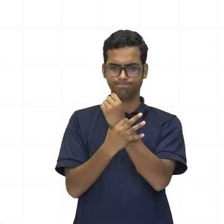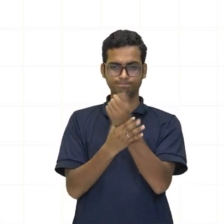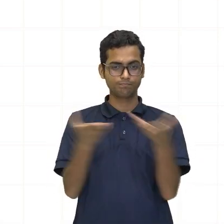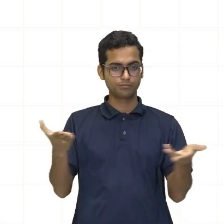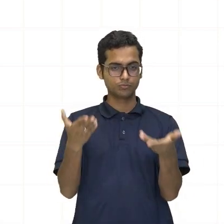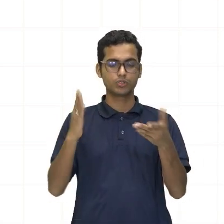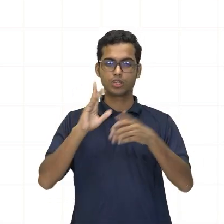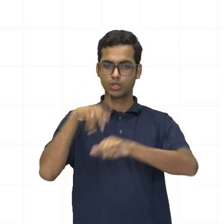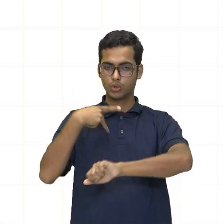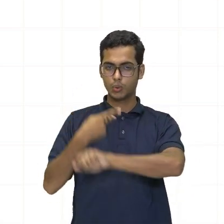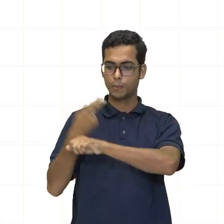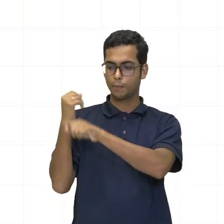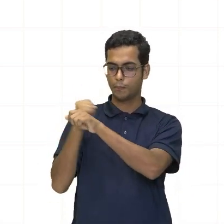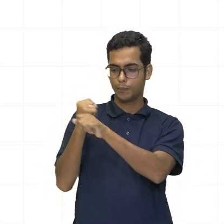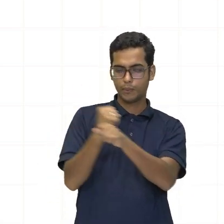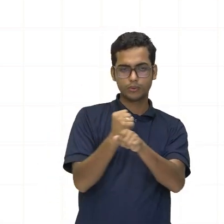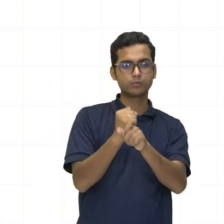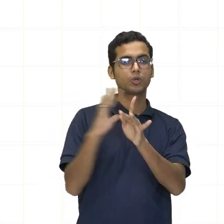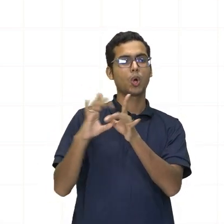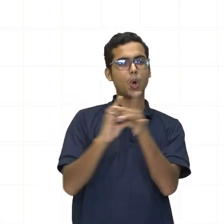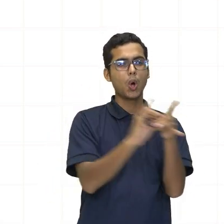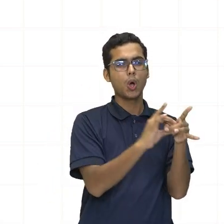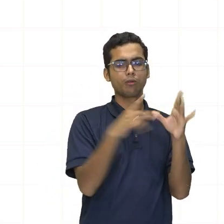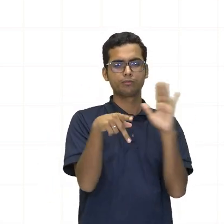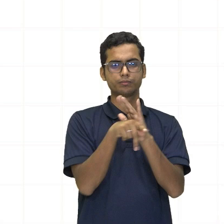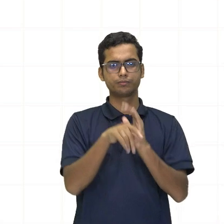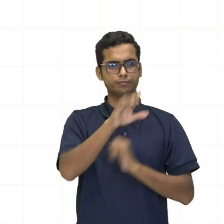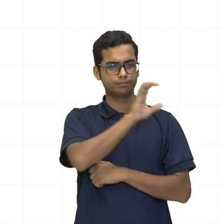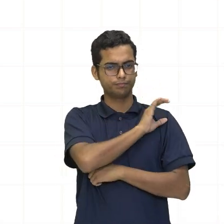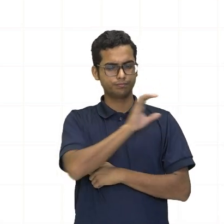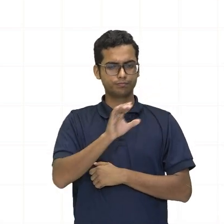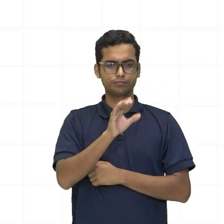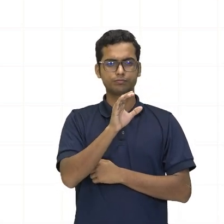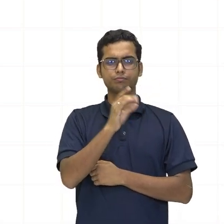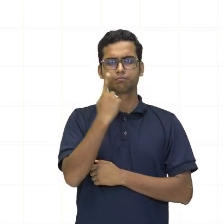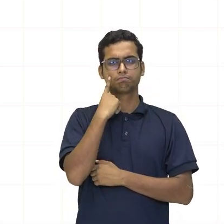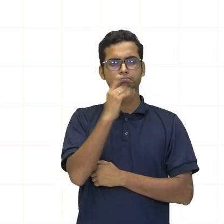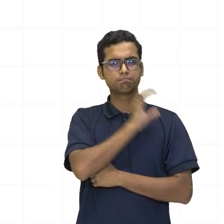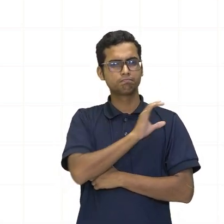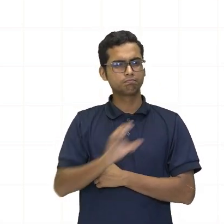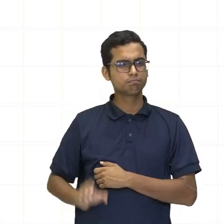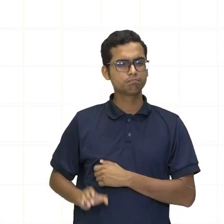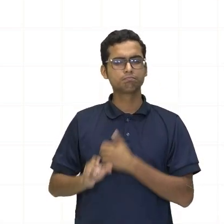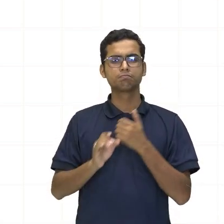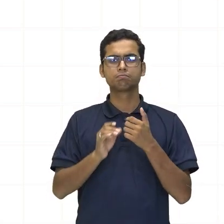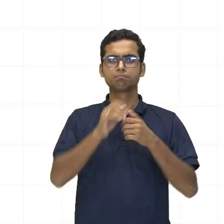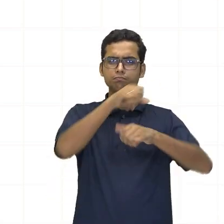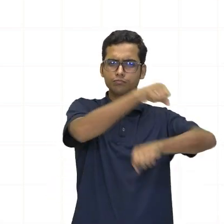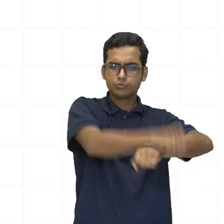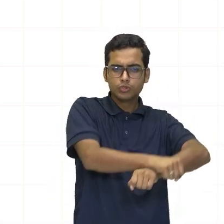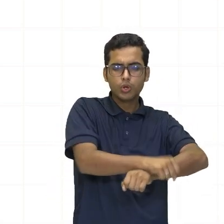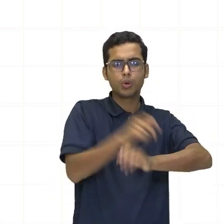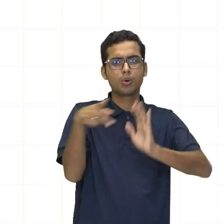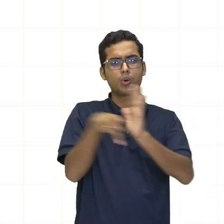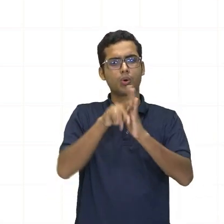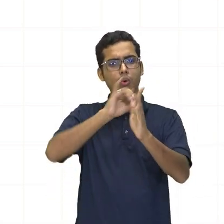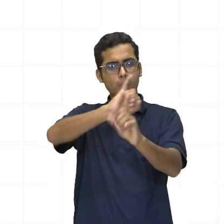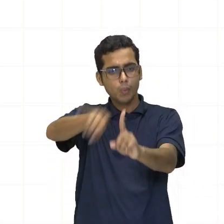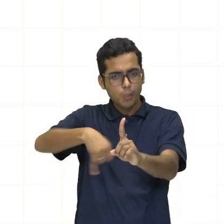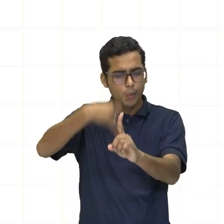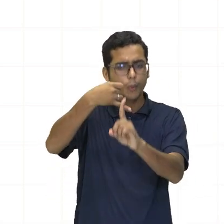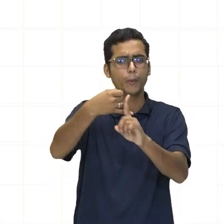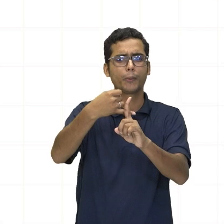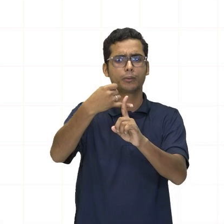contexto da escravização cristã, vamos observar também os jesuítas, que vão tentar aliviar o sofrimento dos